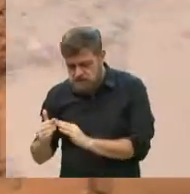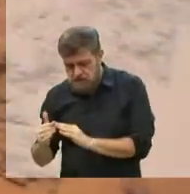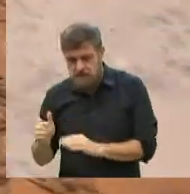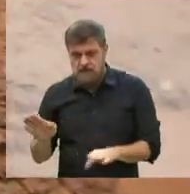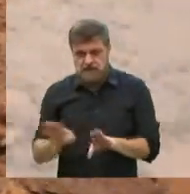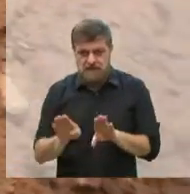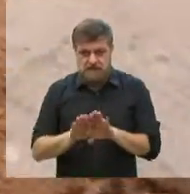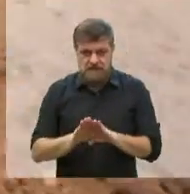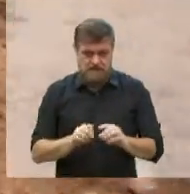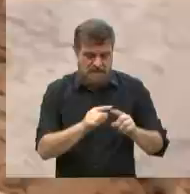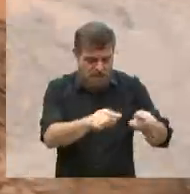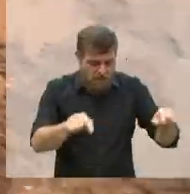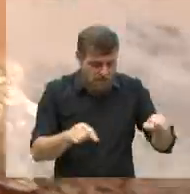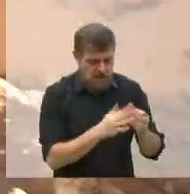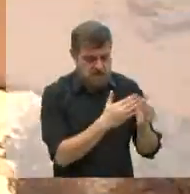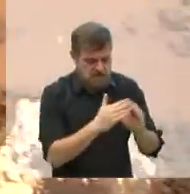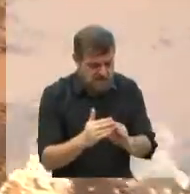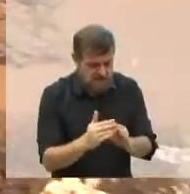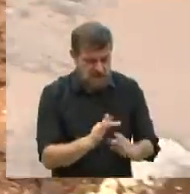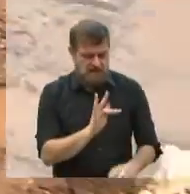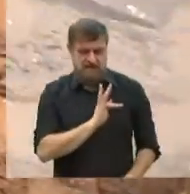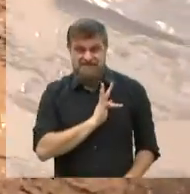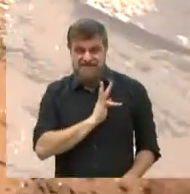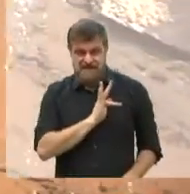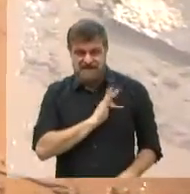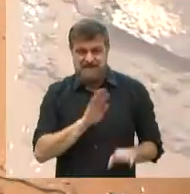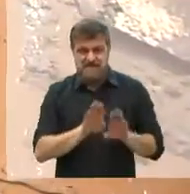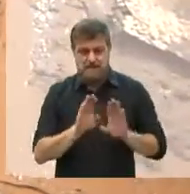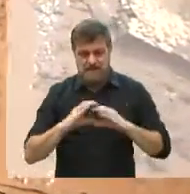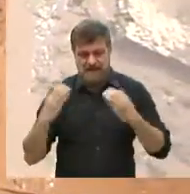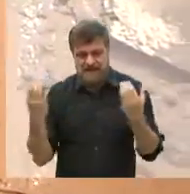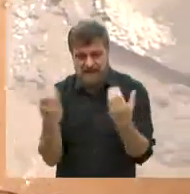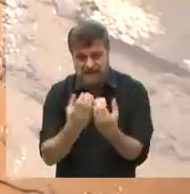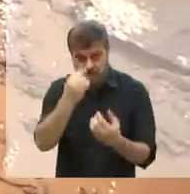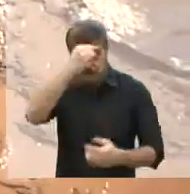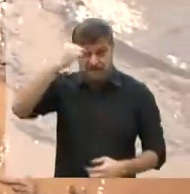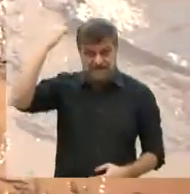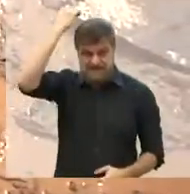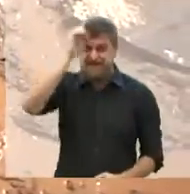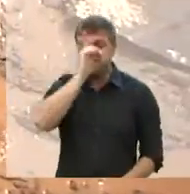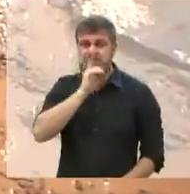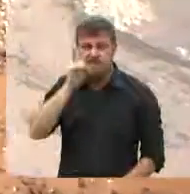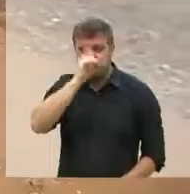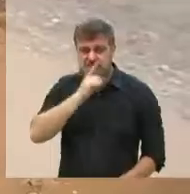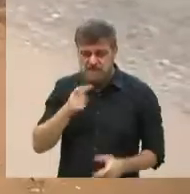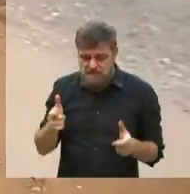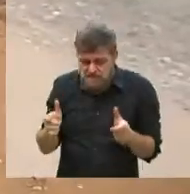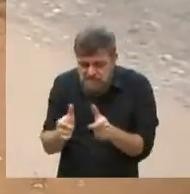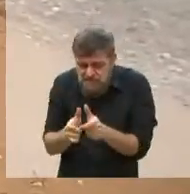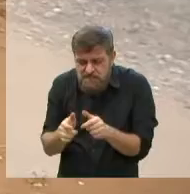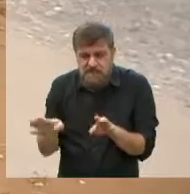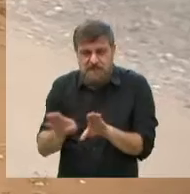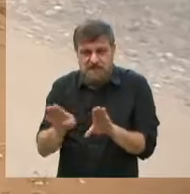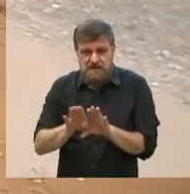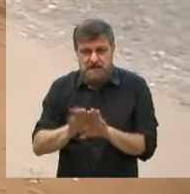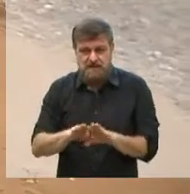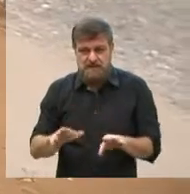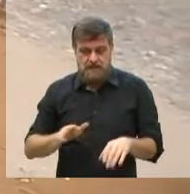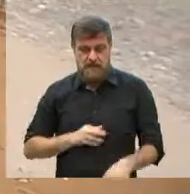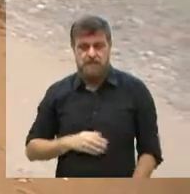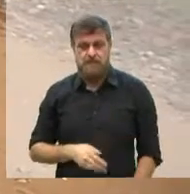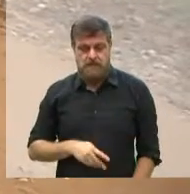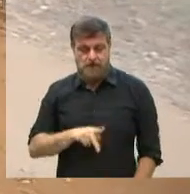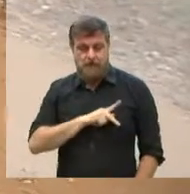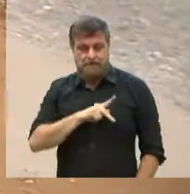Jardim Fernanda também muito pequena, e uma comunidade no Jardim São Domingos muito pequena, e uma comunidade no Vila Palmeiras também